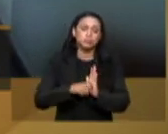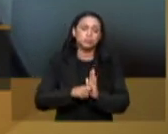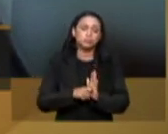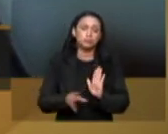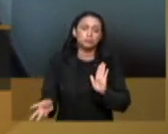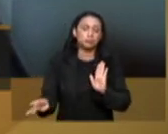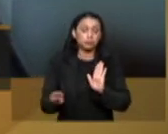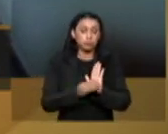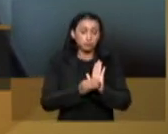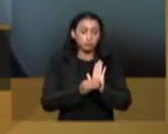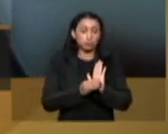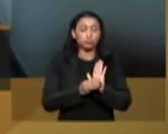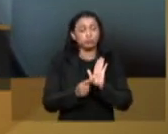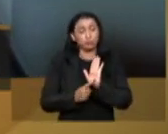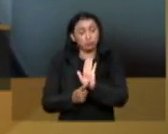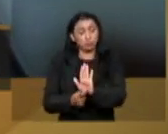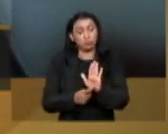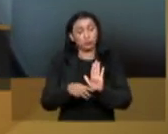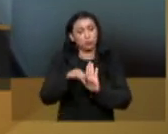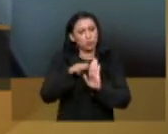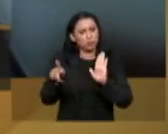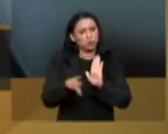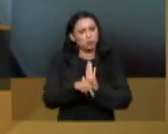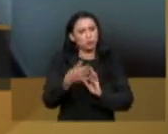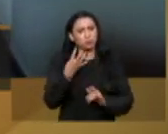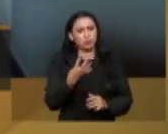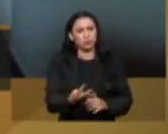emendas apresentadas à medida provisória